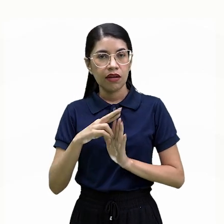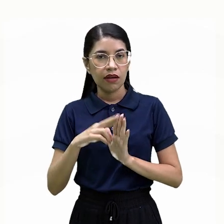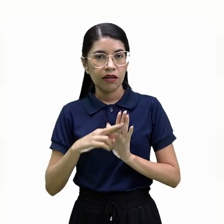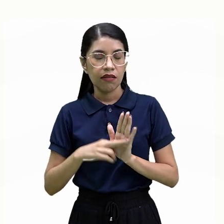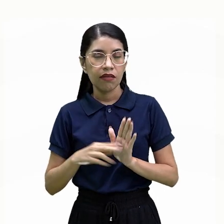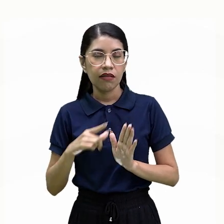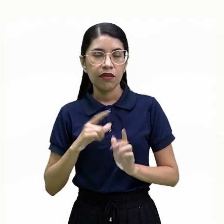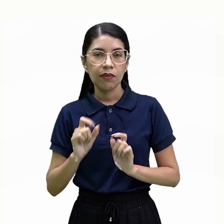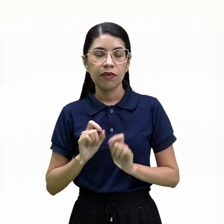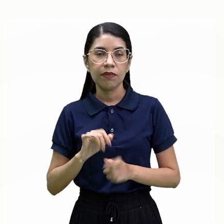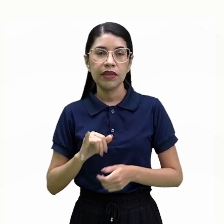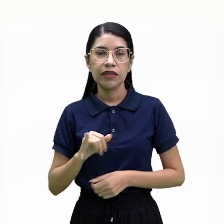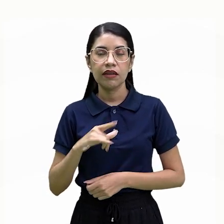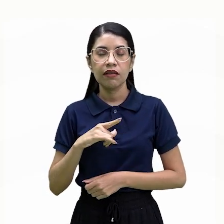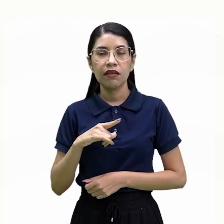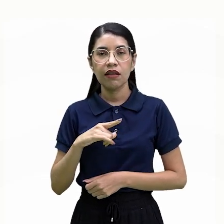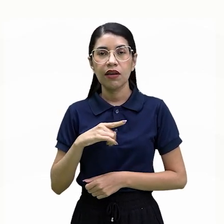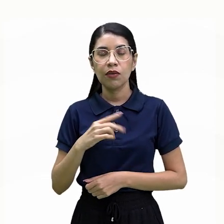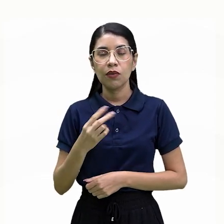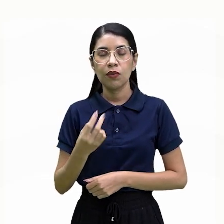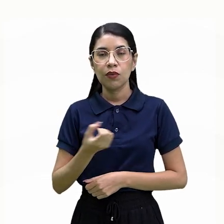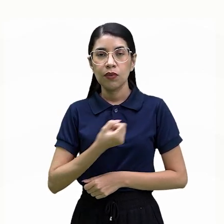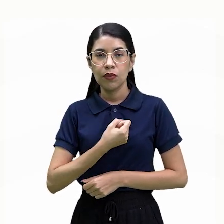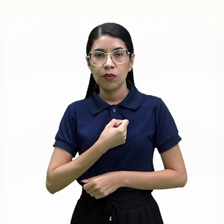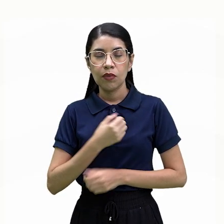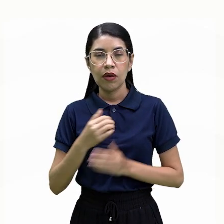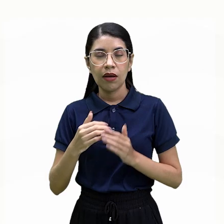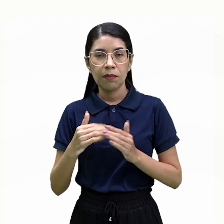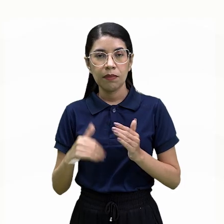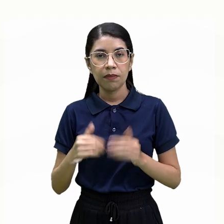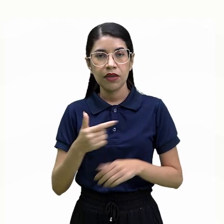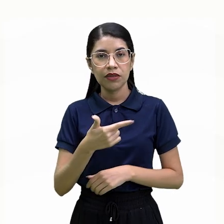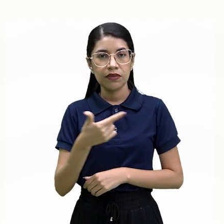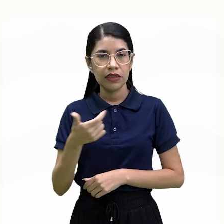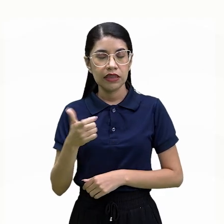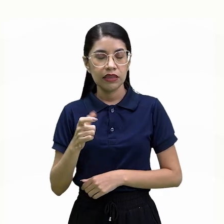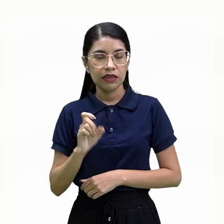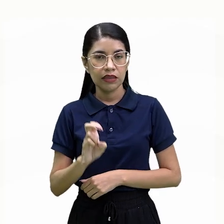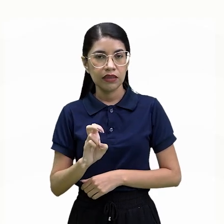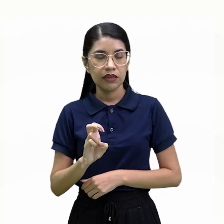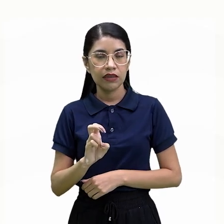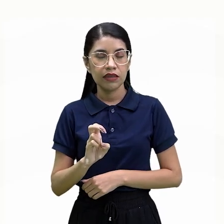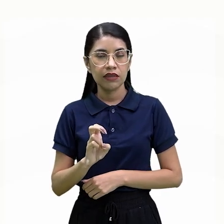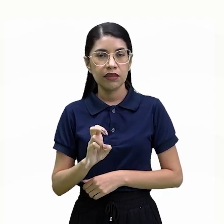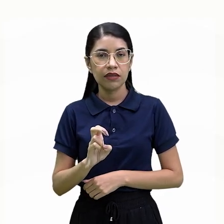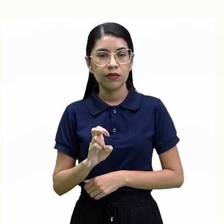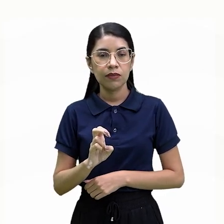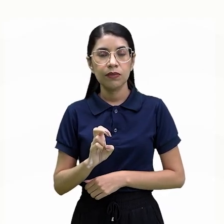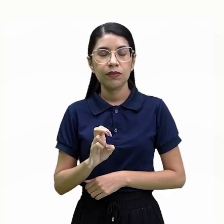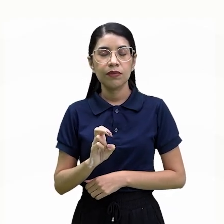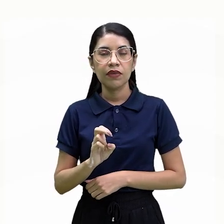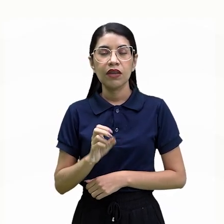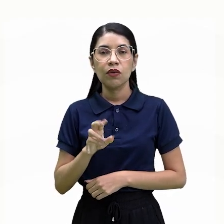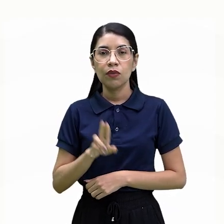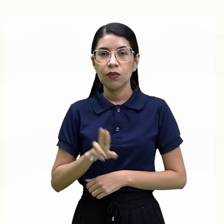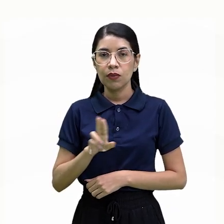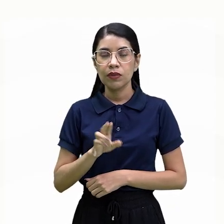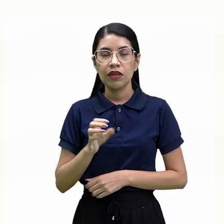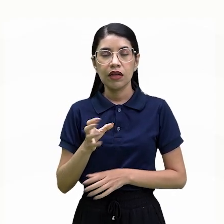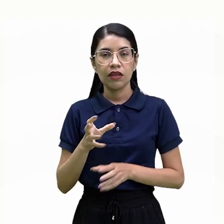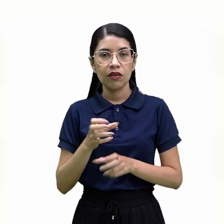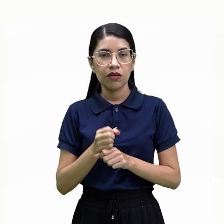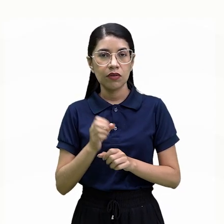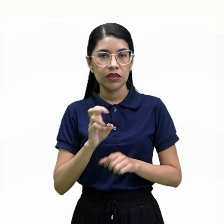seguinte: quando o número é menor ou igual que 25, teoricamente, geralmente se usa 5